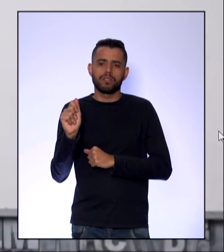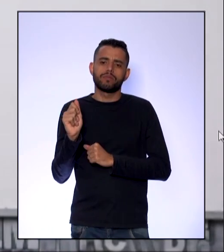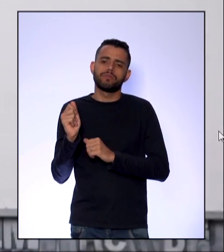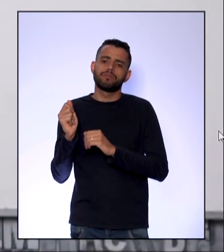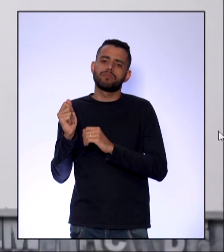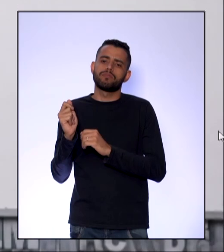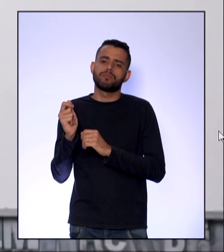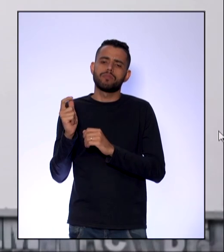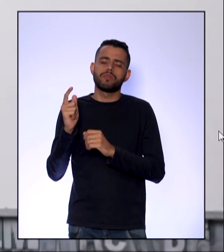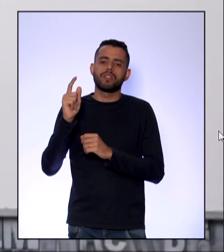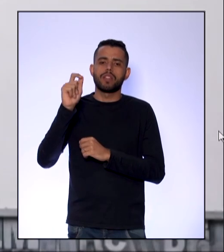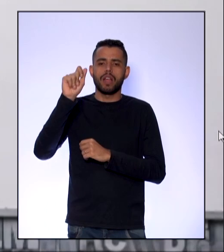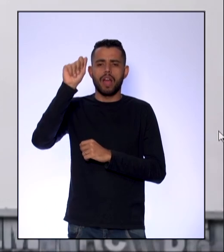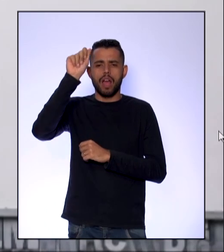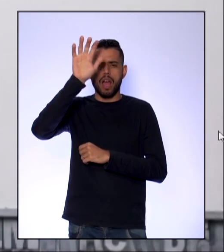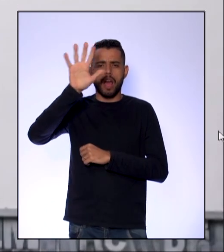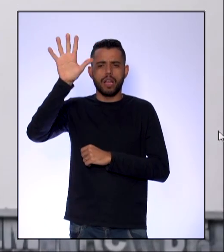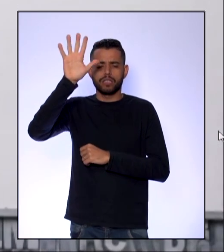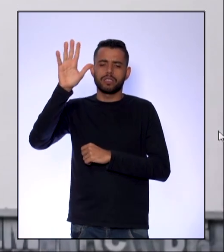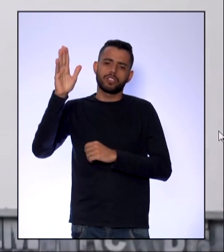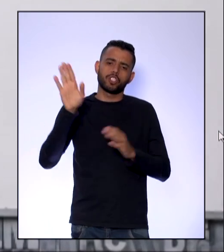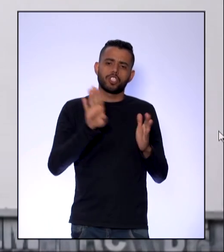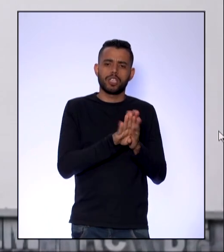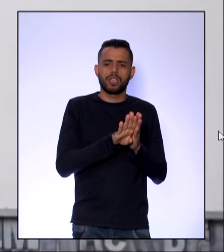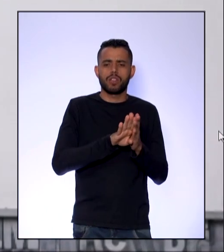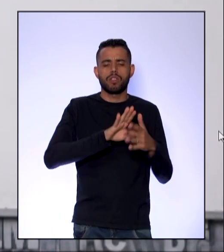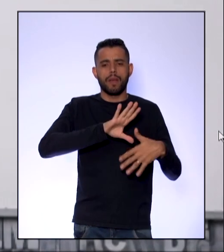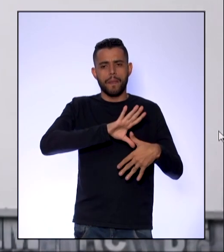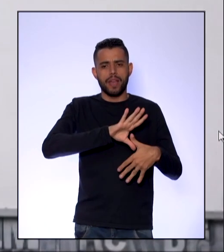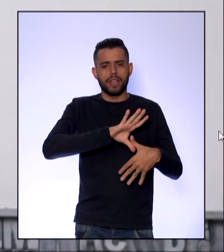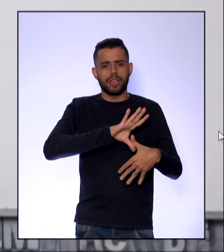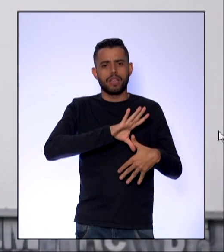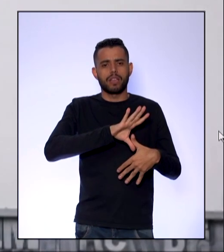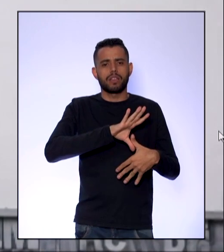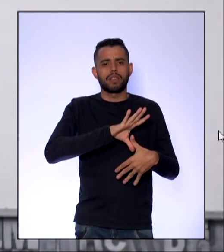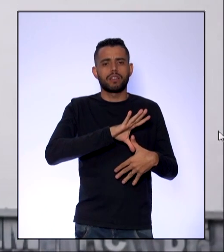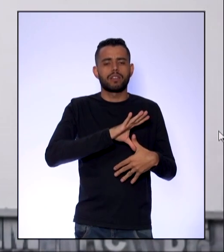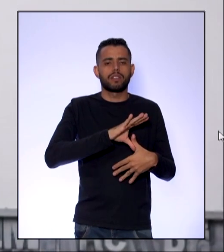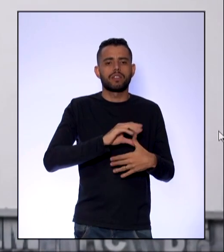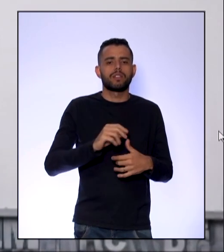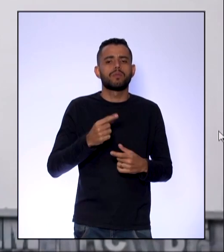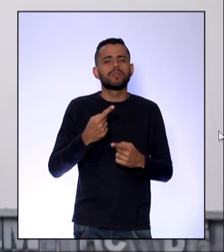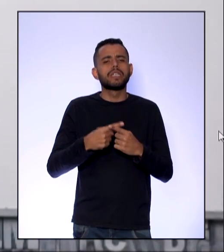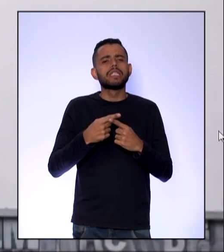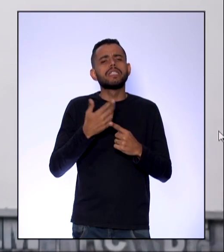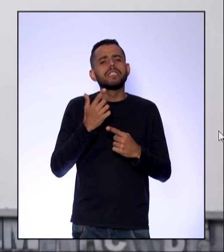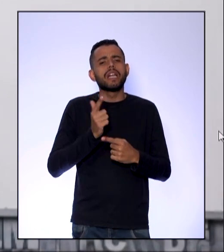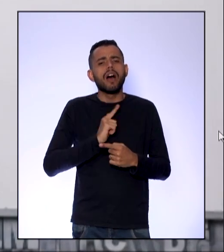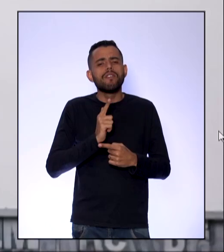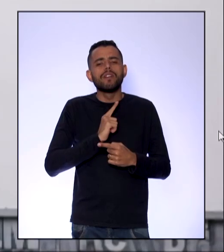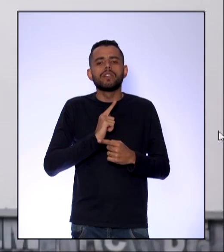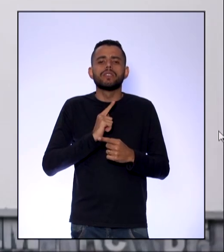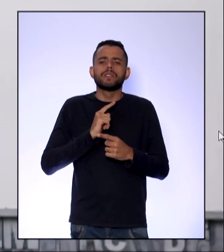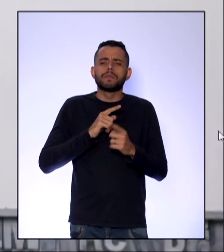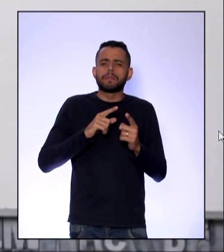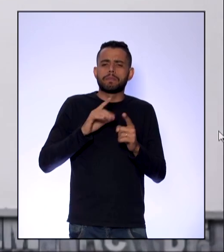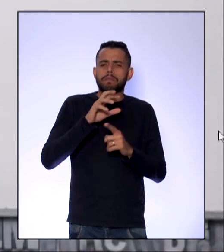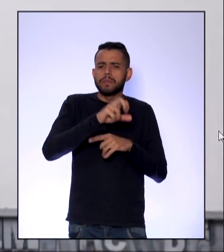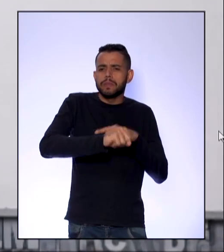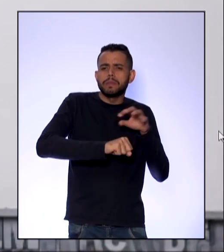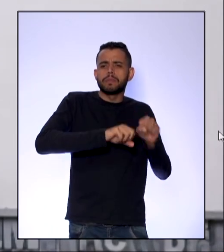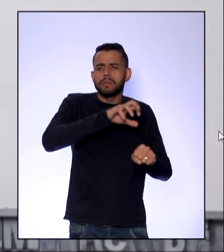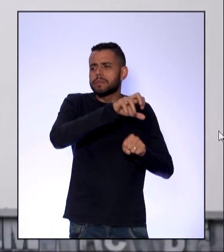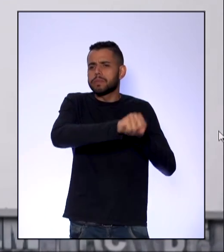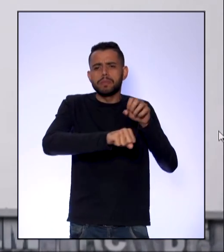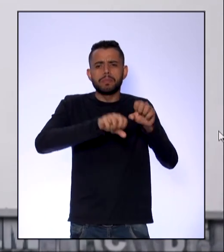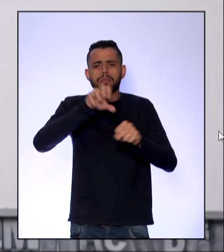Ásia e chegando à América no extinto de caça. Então, eles ocuparam a América porque estavam caçando, e aí eles